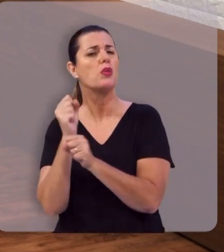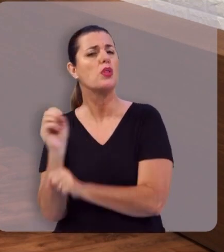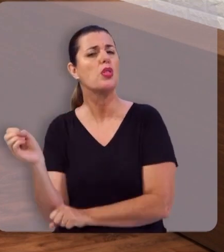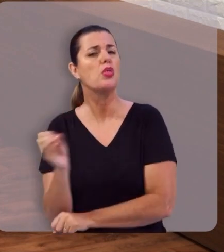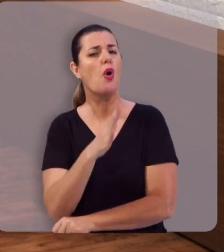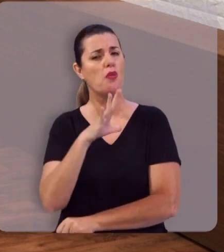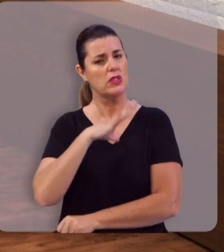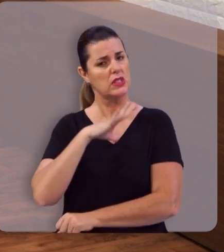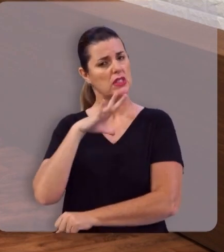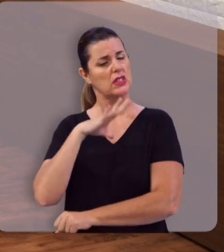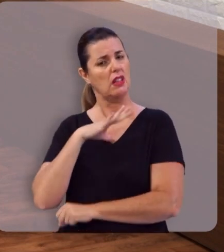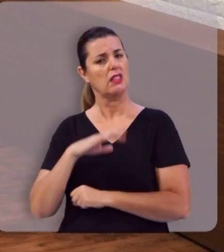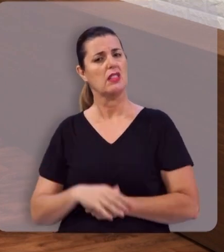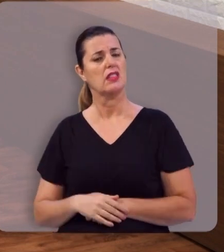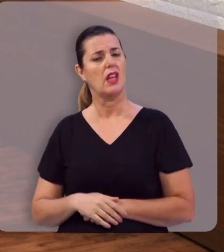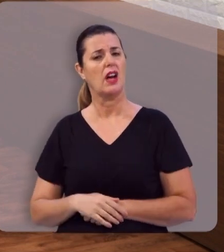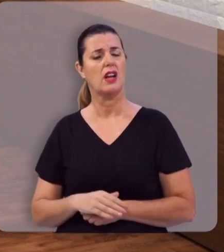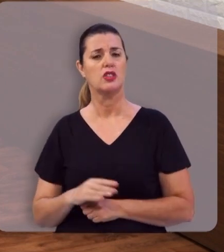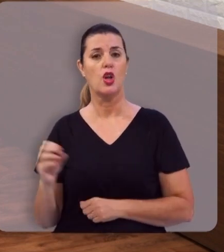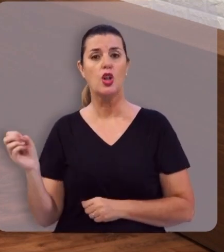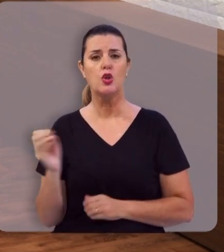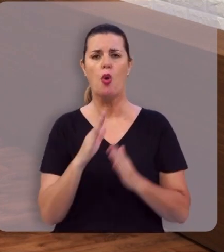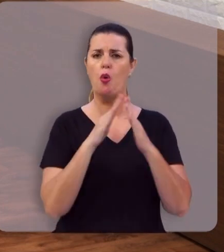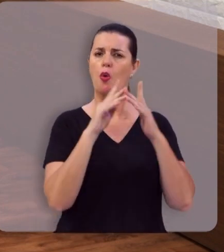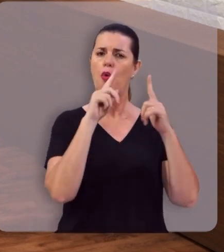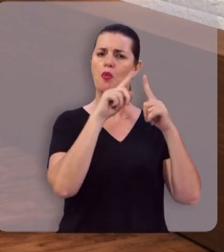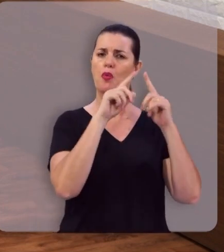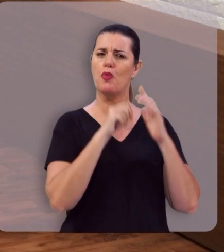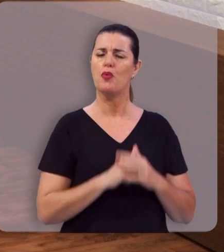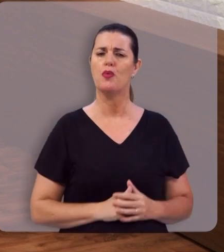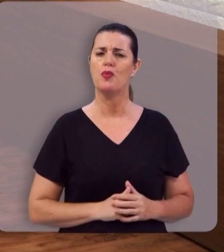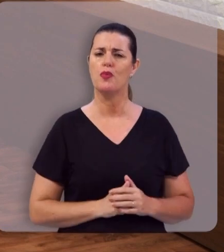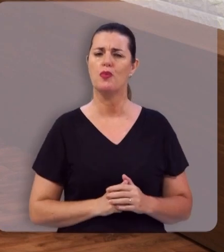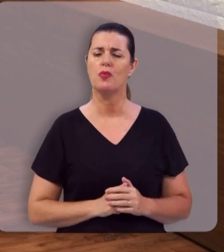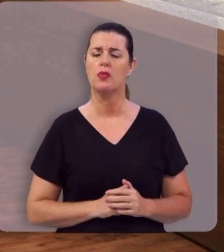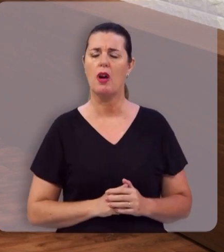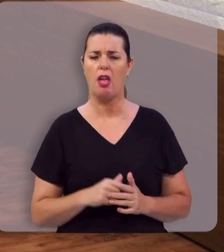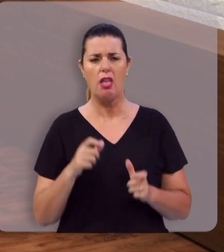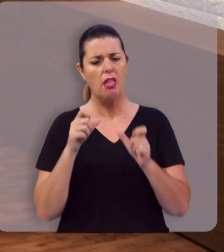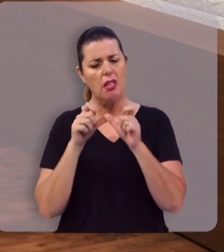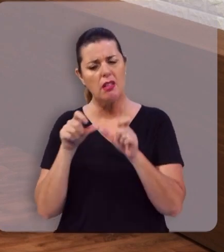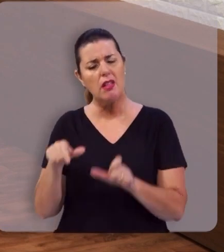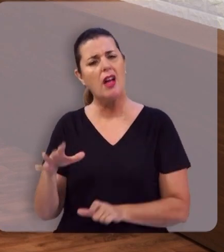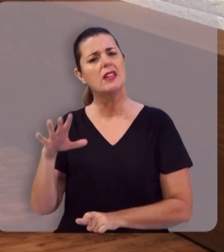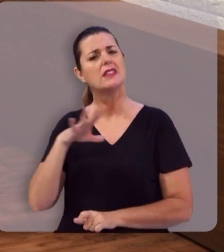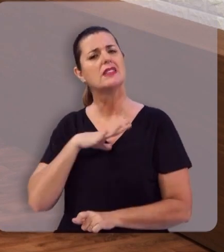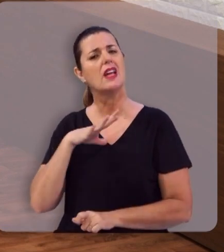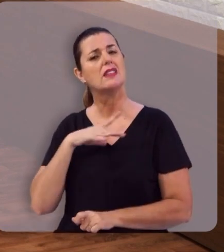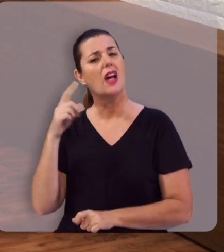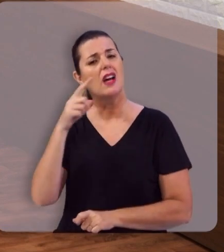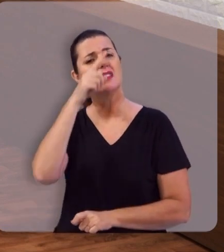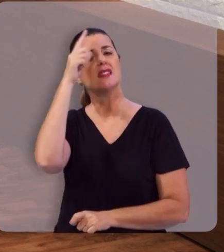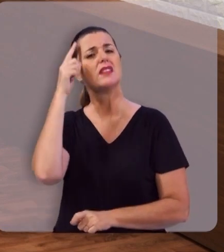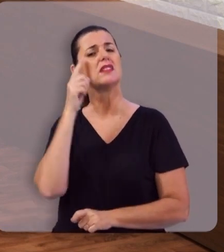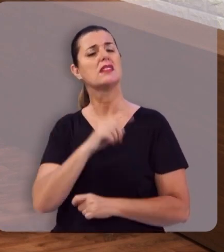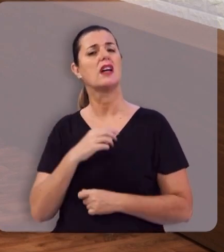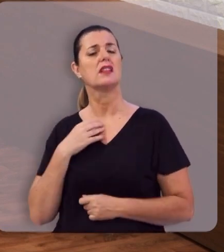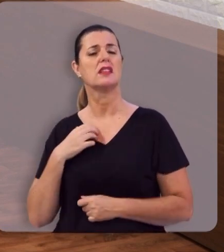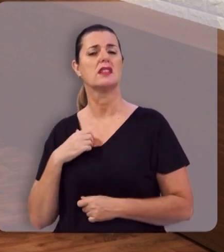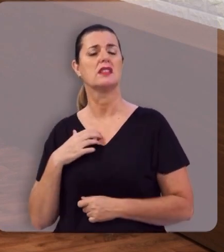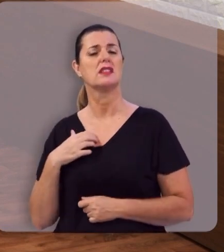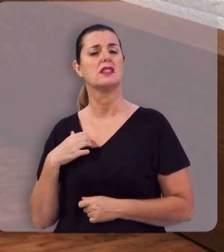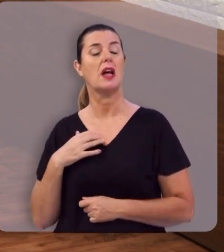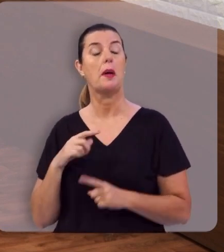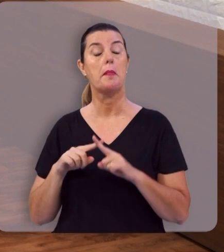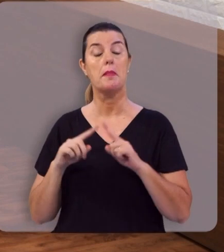da cidade e na construção do templo. Eles estão lá na cidade santa, na cidade de Jerusalém,